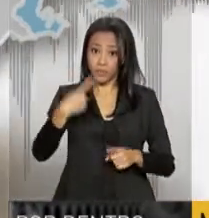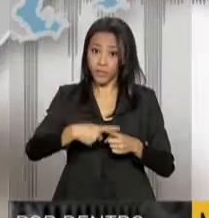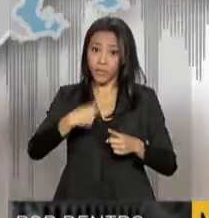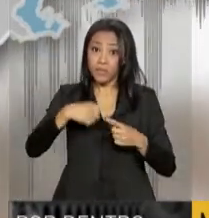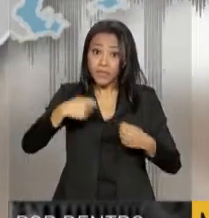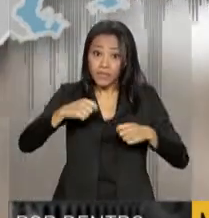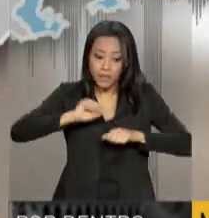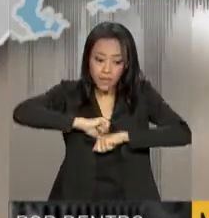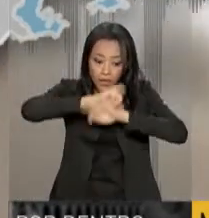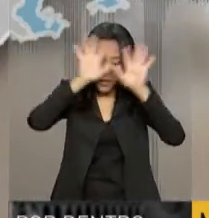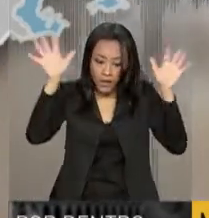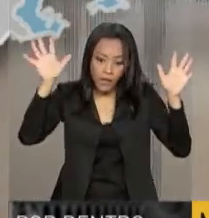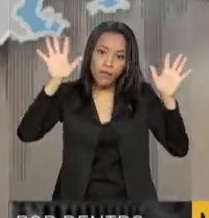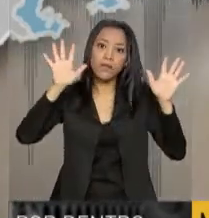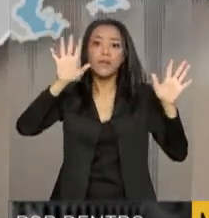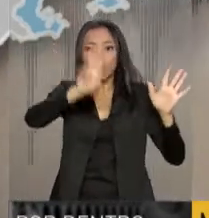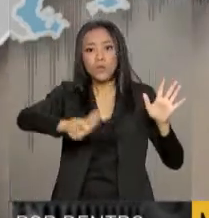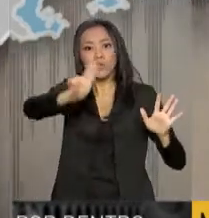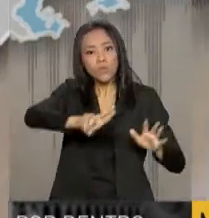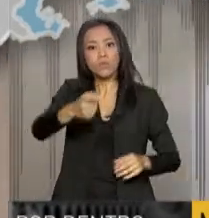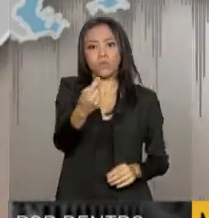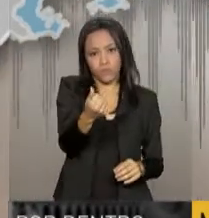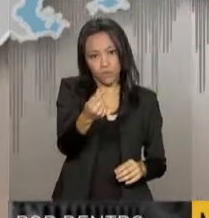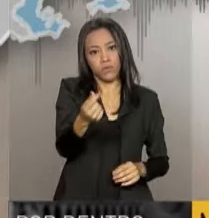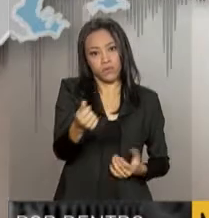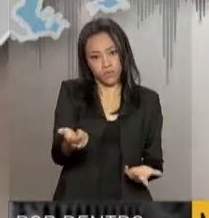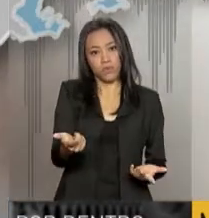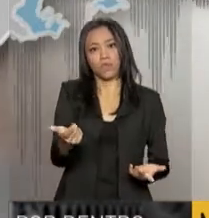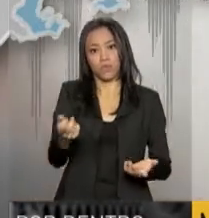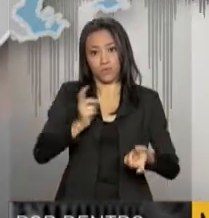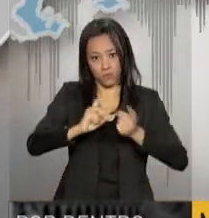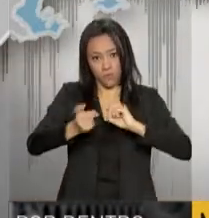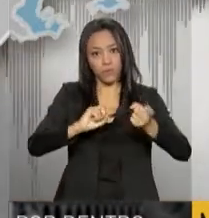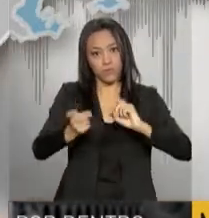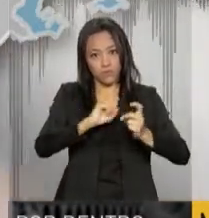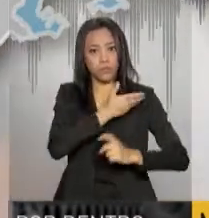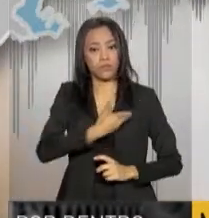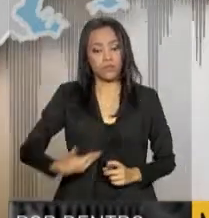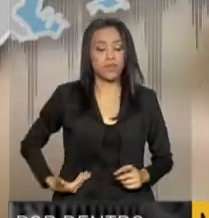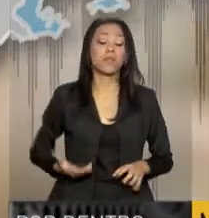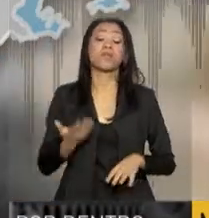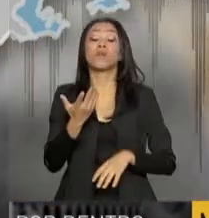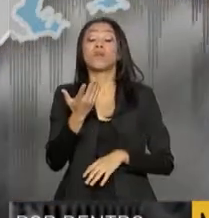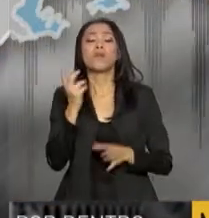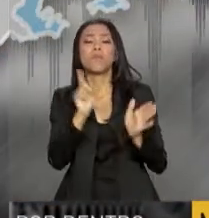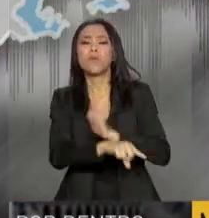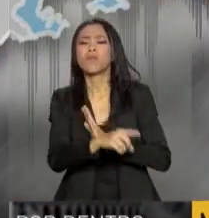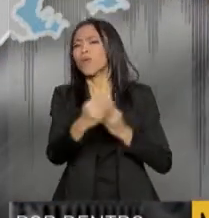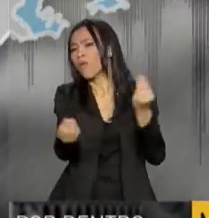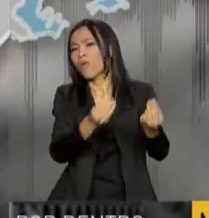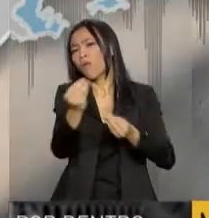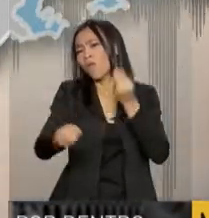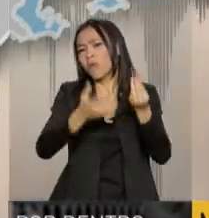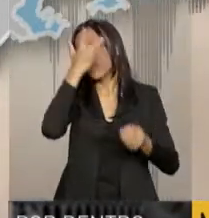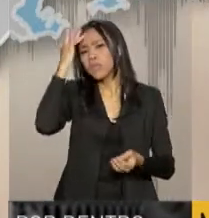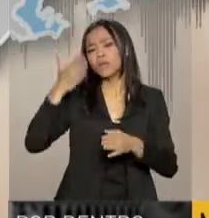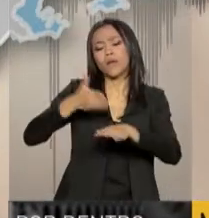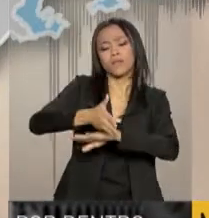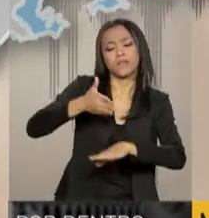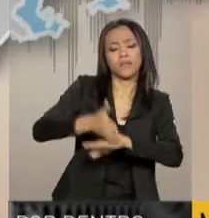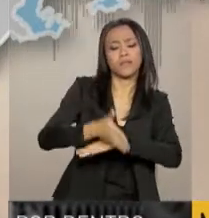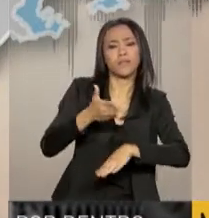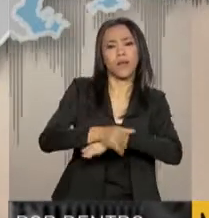inclusive no que diz respeito à administração pública como o cidadão pode acessar o portal da transparência